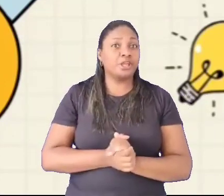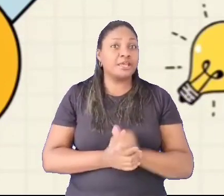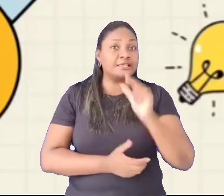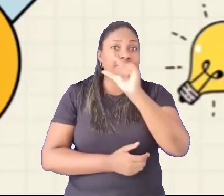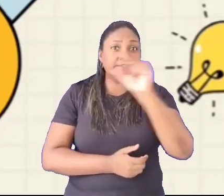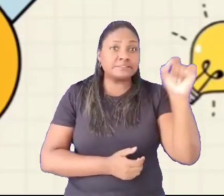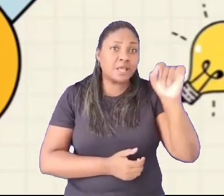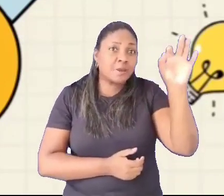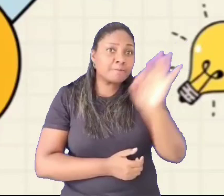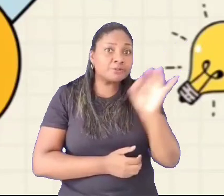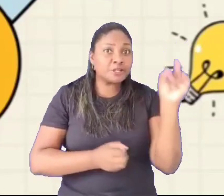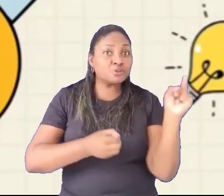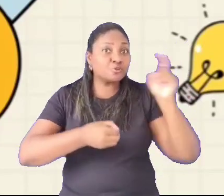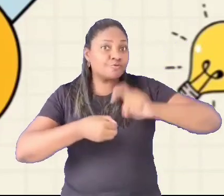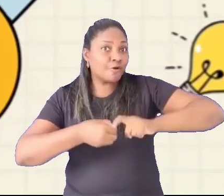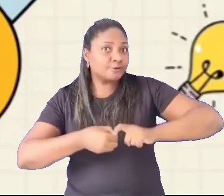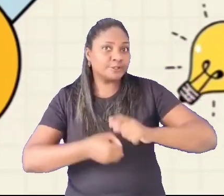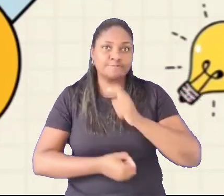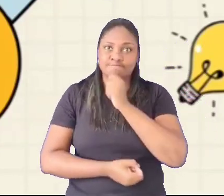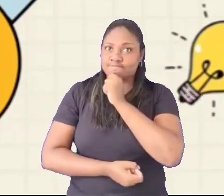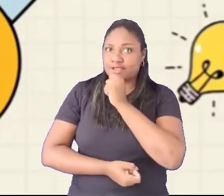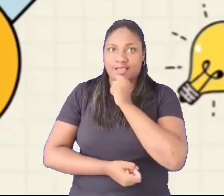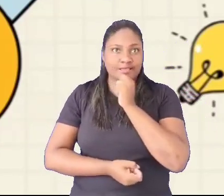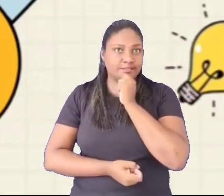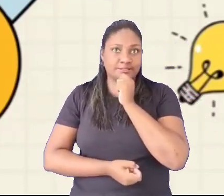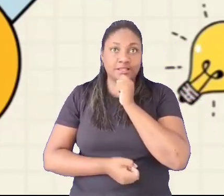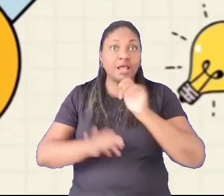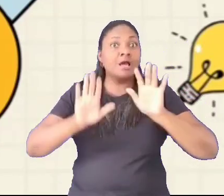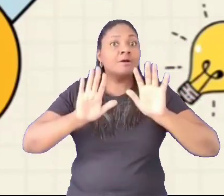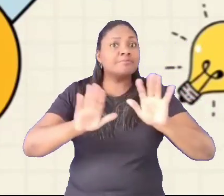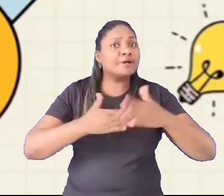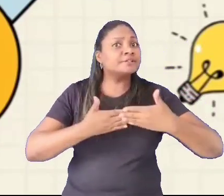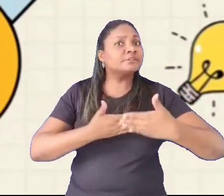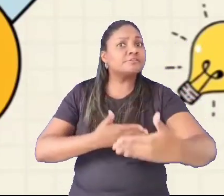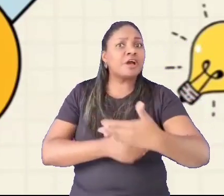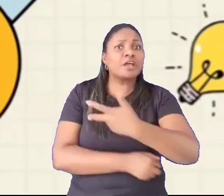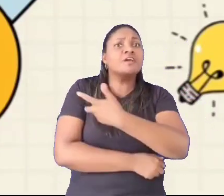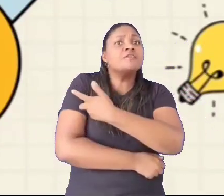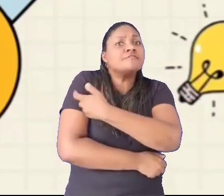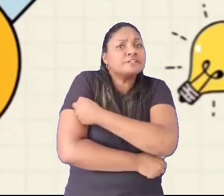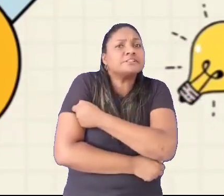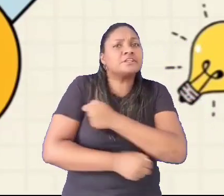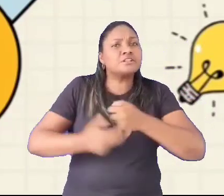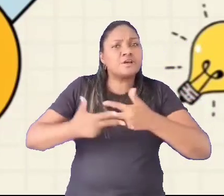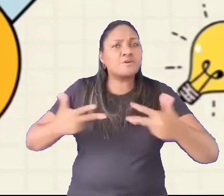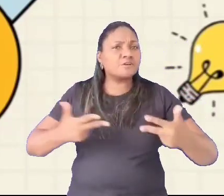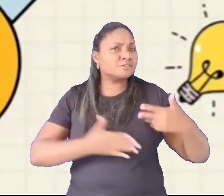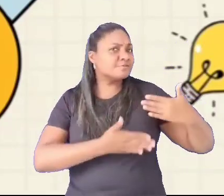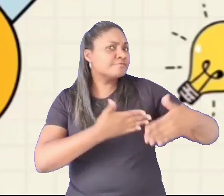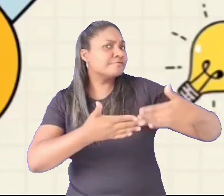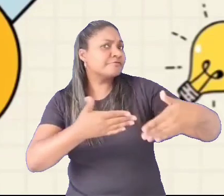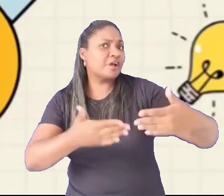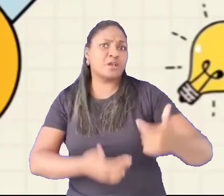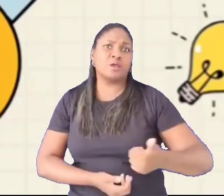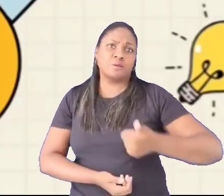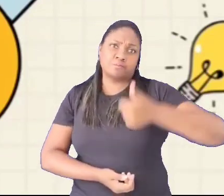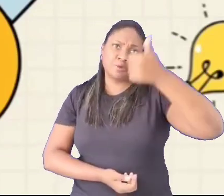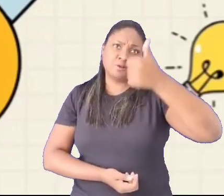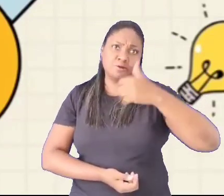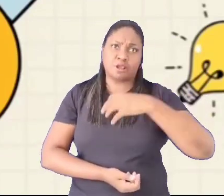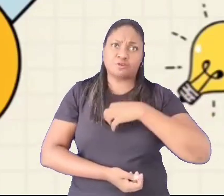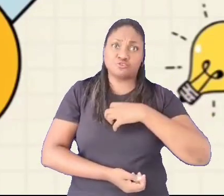voltar 100%? Ainda não. Mas que venha a vacina e aí as coisas vão caminhar de uma forma mais